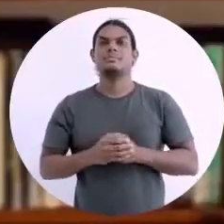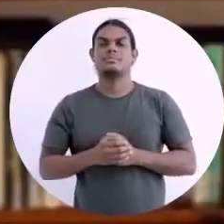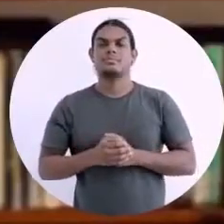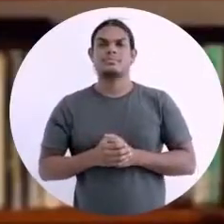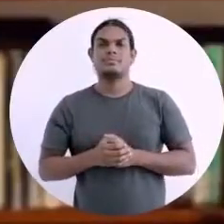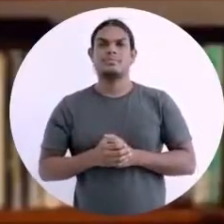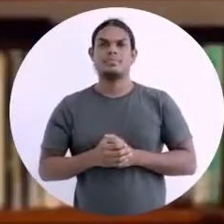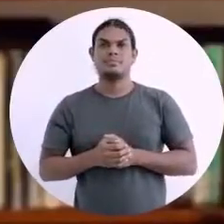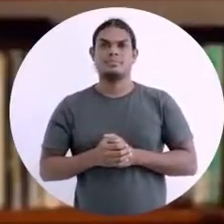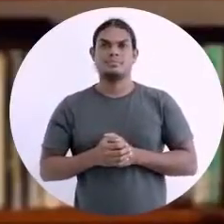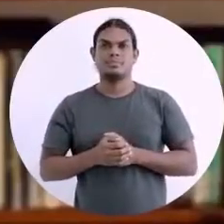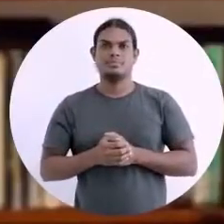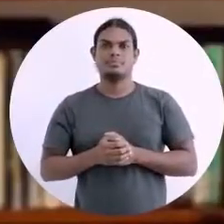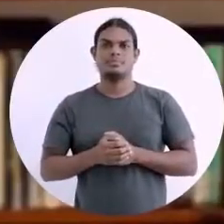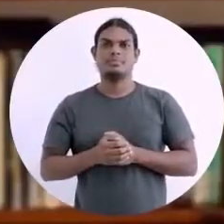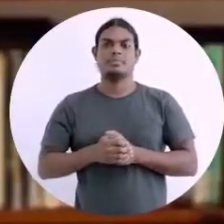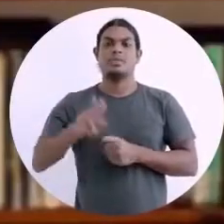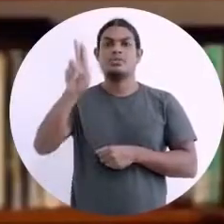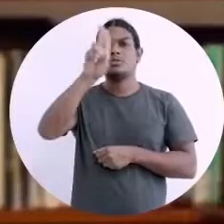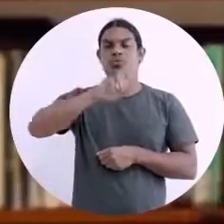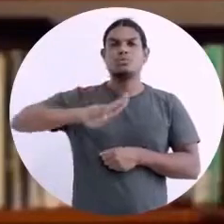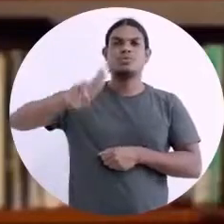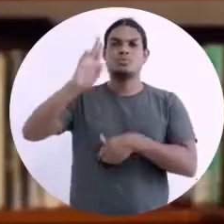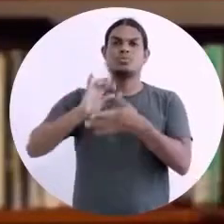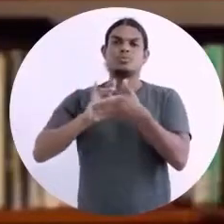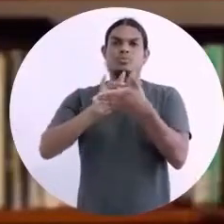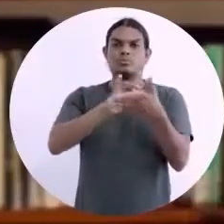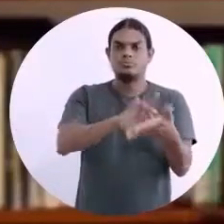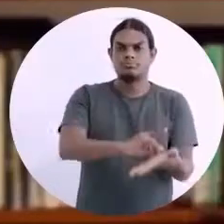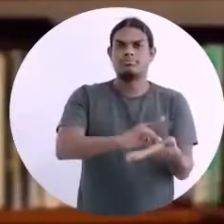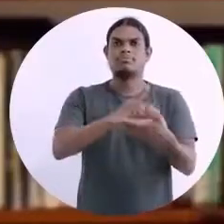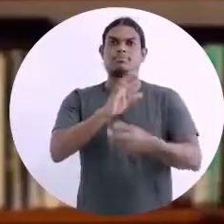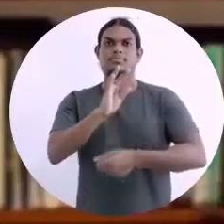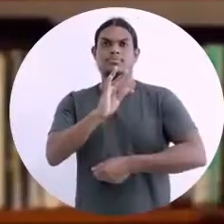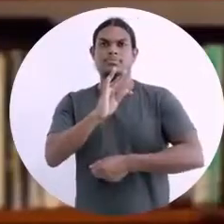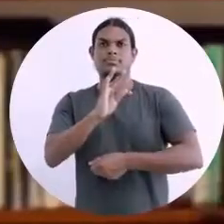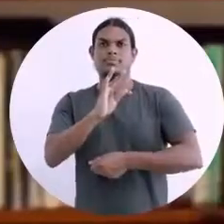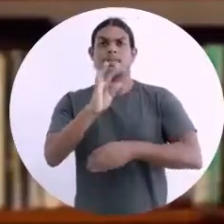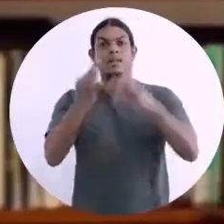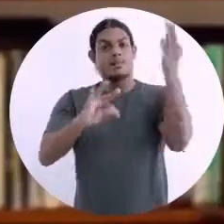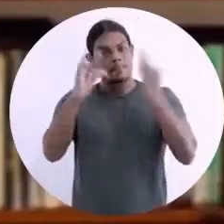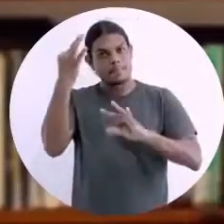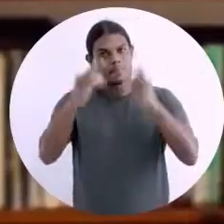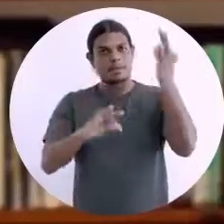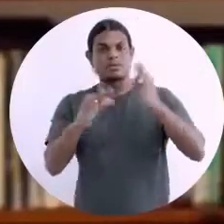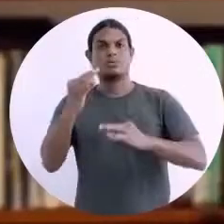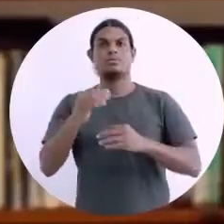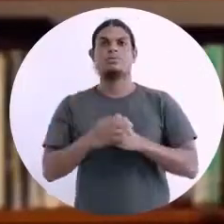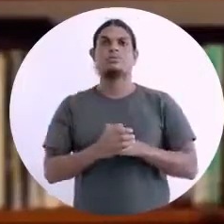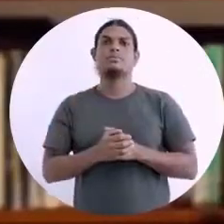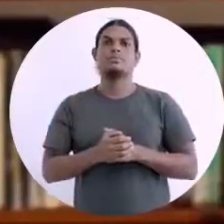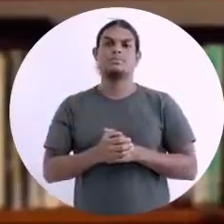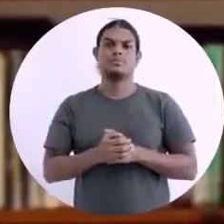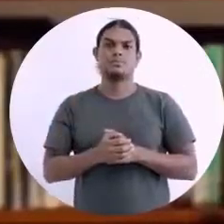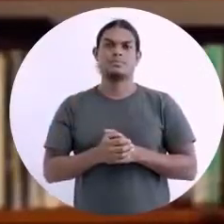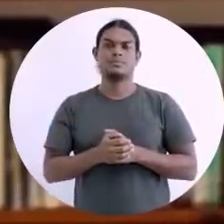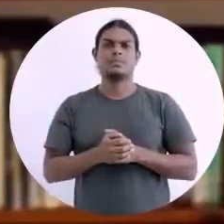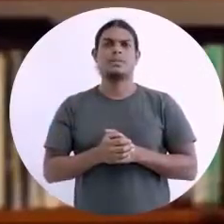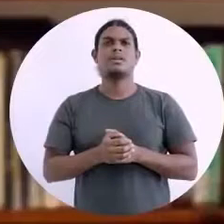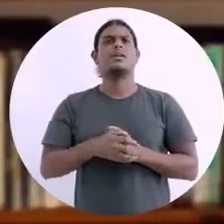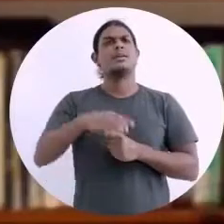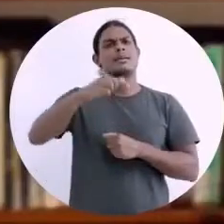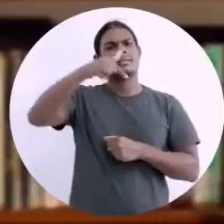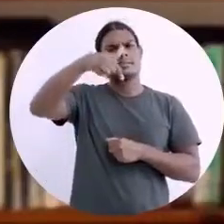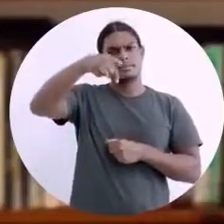naturais, mas usa uma aplicação tecnológica. E todas as ciências aplicadas, ou tecnologia, foi para a classe 600. A